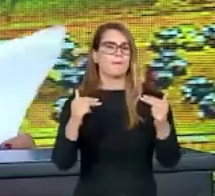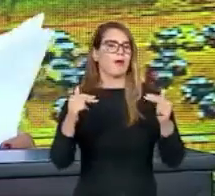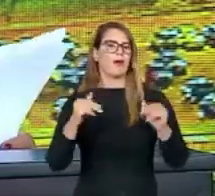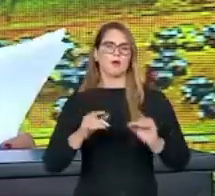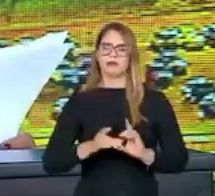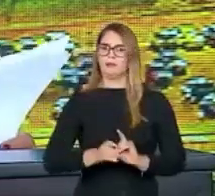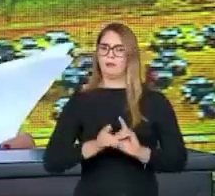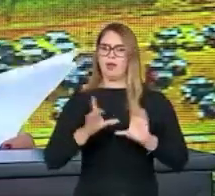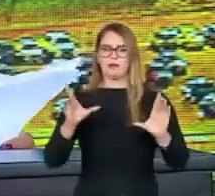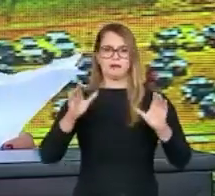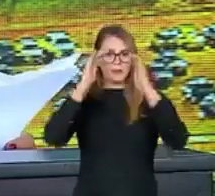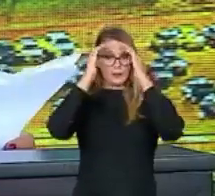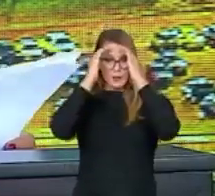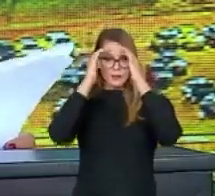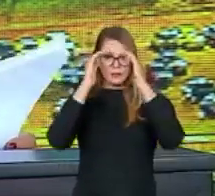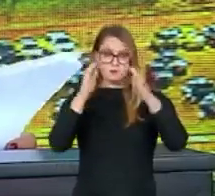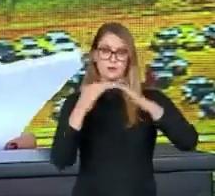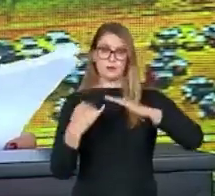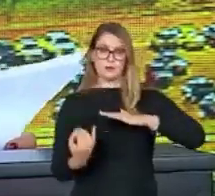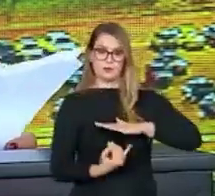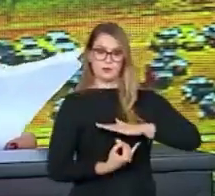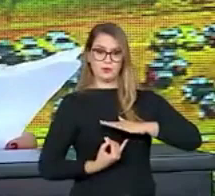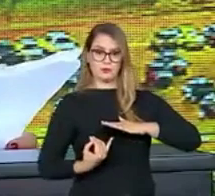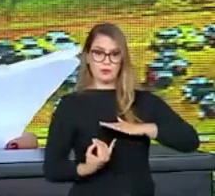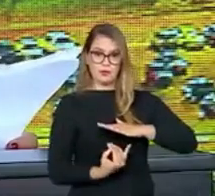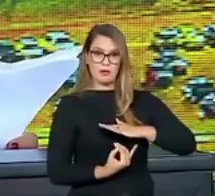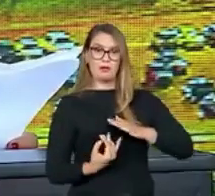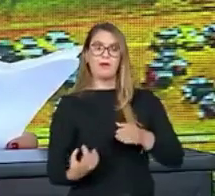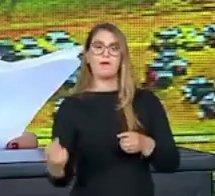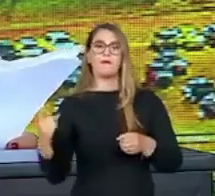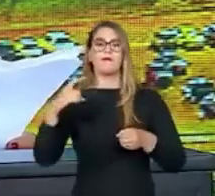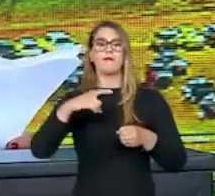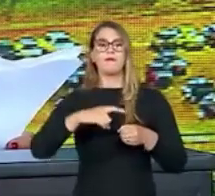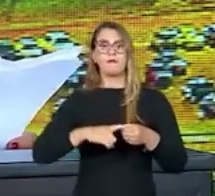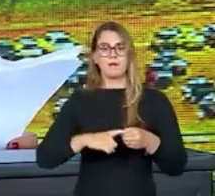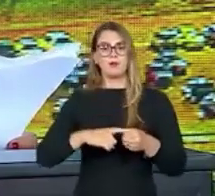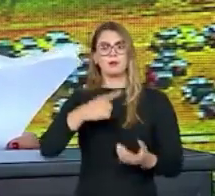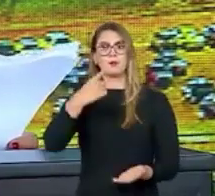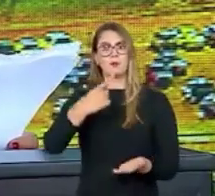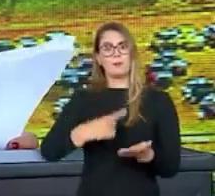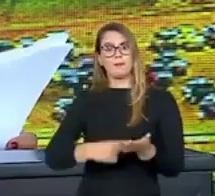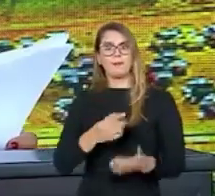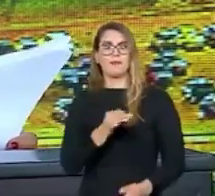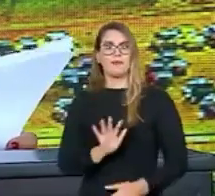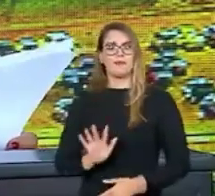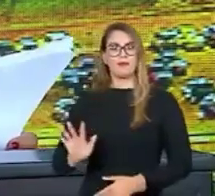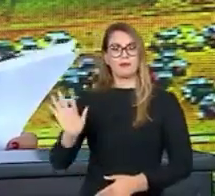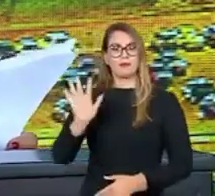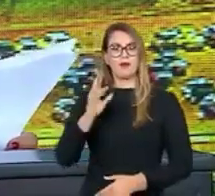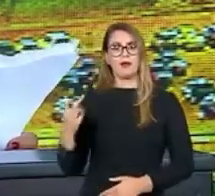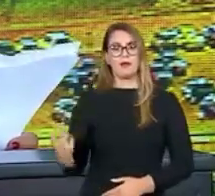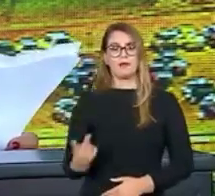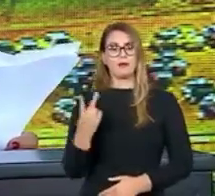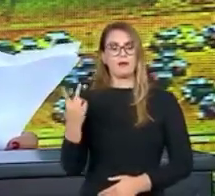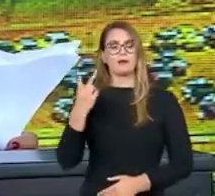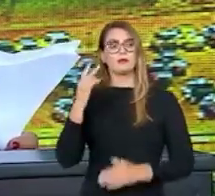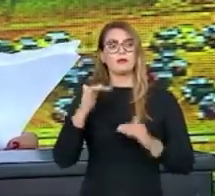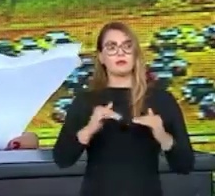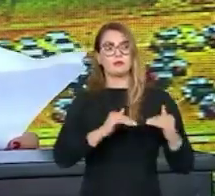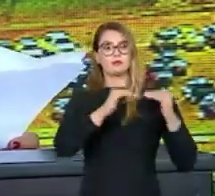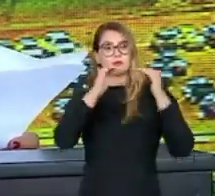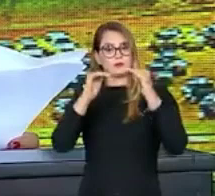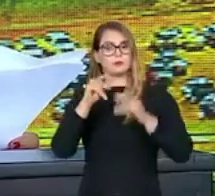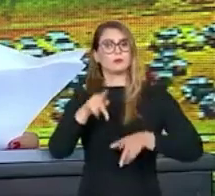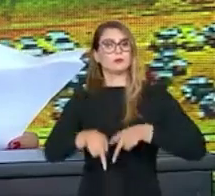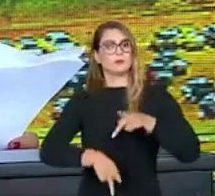democrática, o respeito às instituições, a retomada do pacto federativo, a valorização da soberania